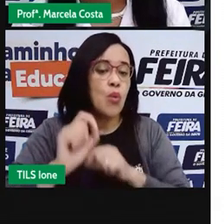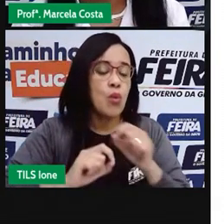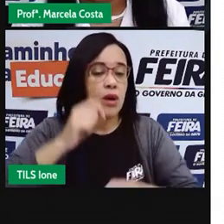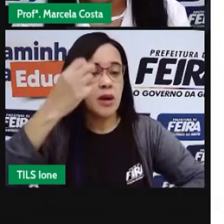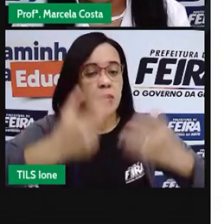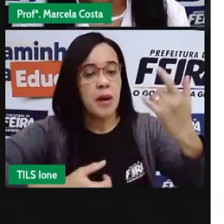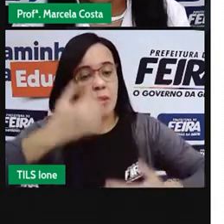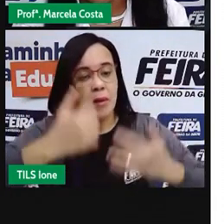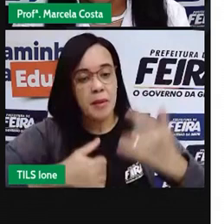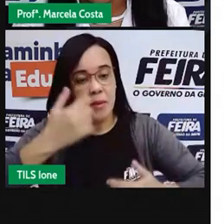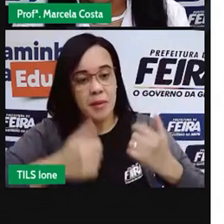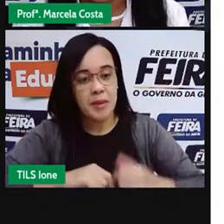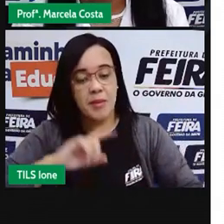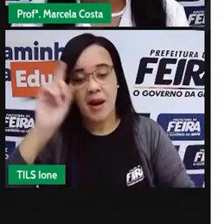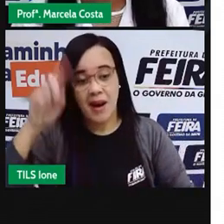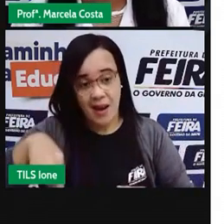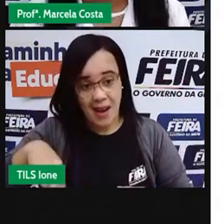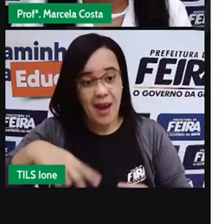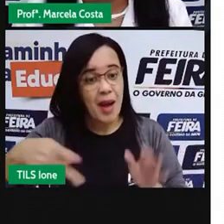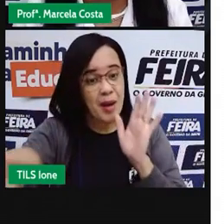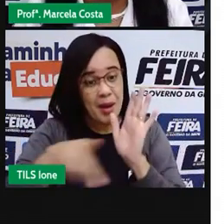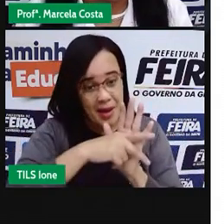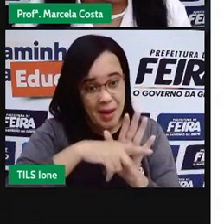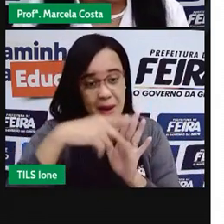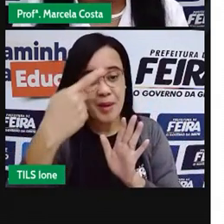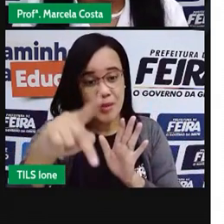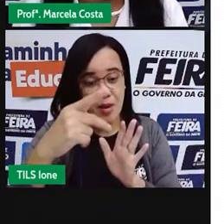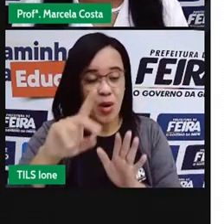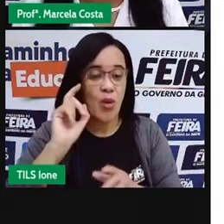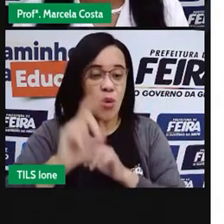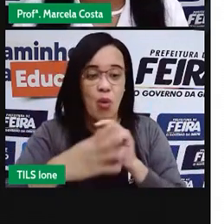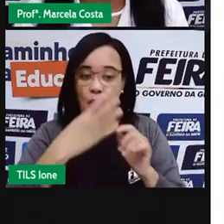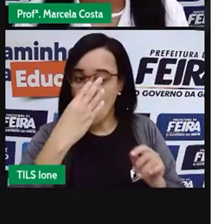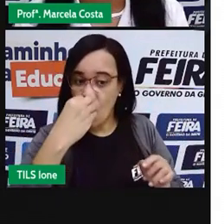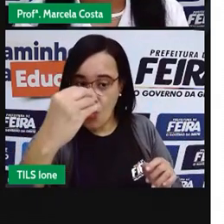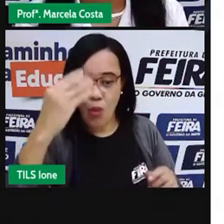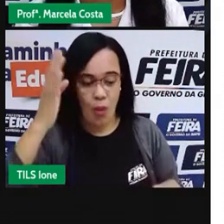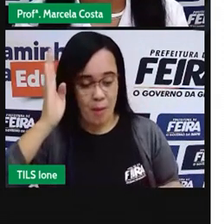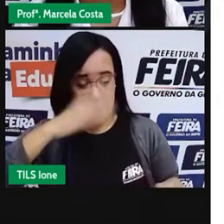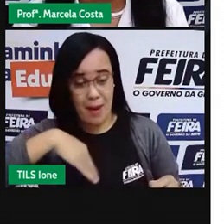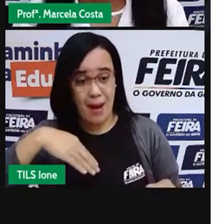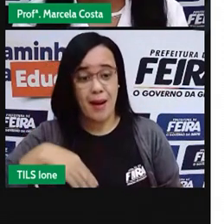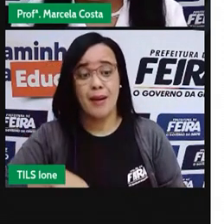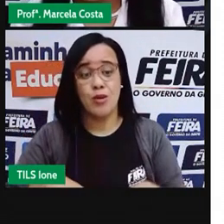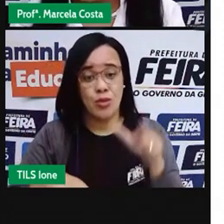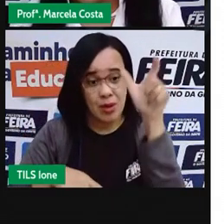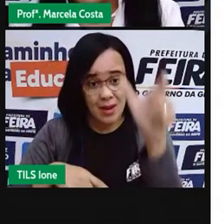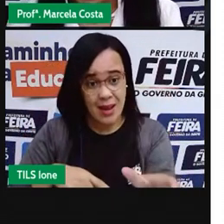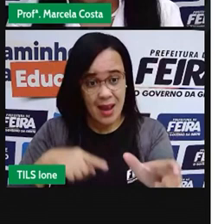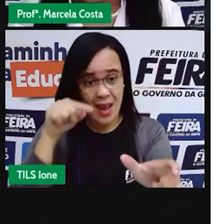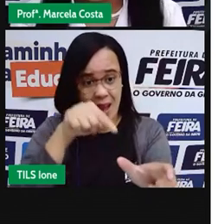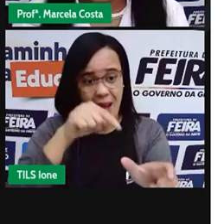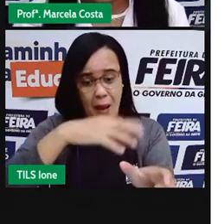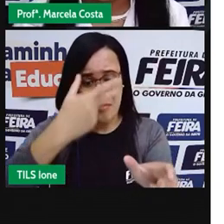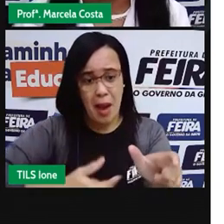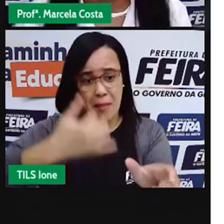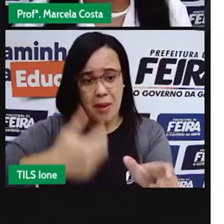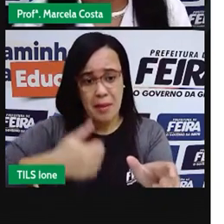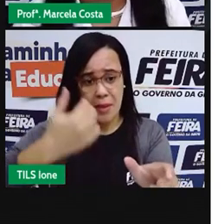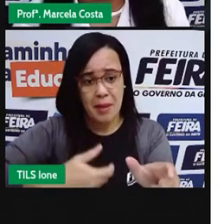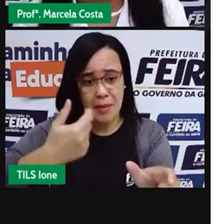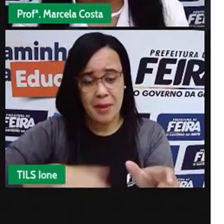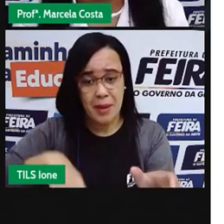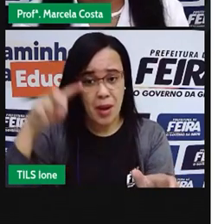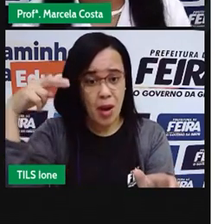que o Lobo Mau. Ele conta a versão dele dos fatos. Porque a gente sabe que lá na